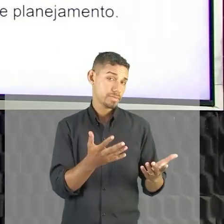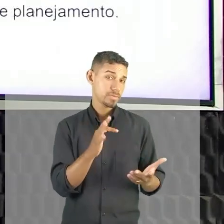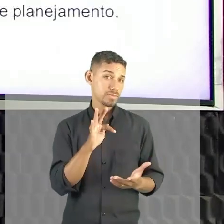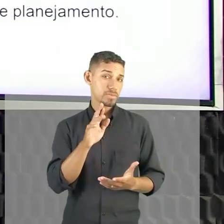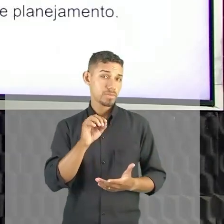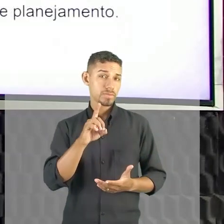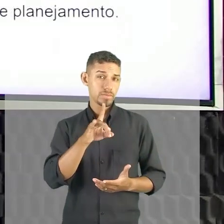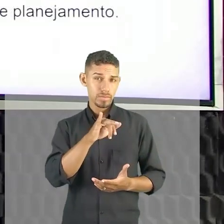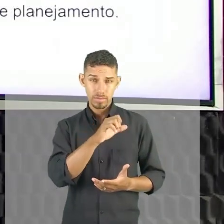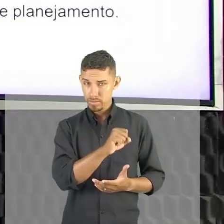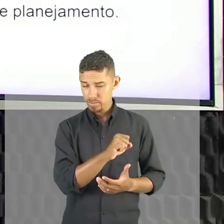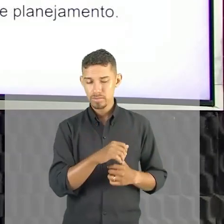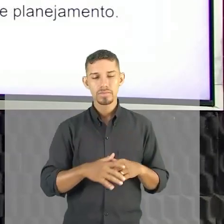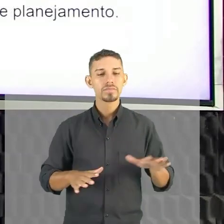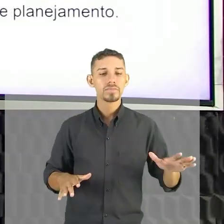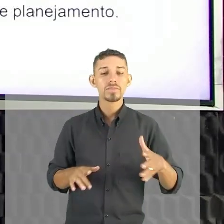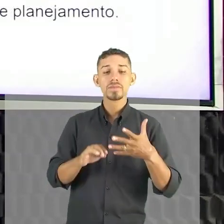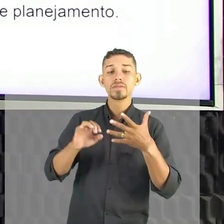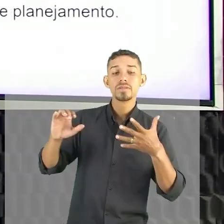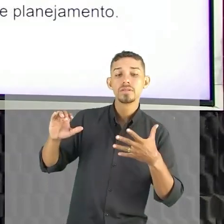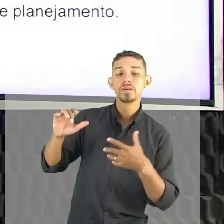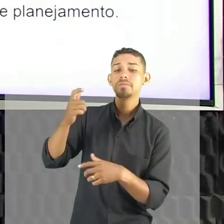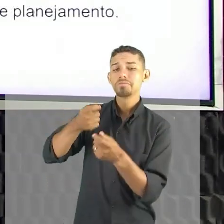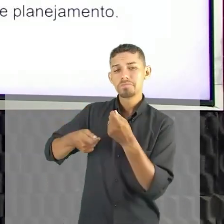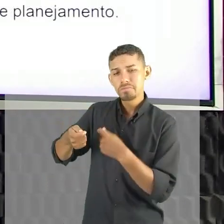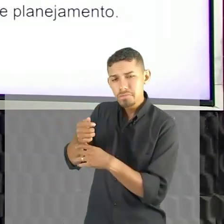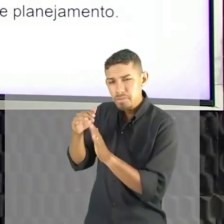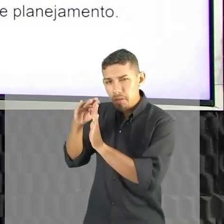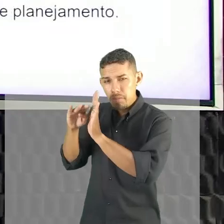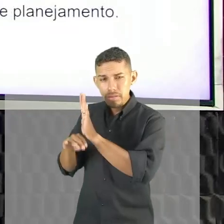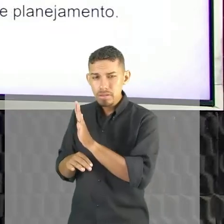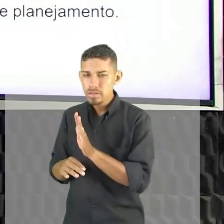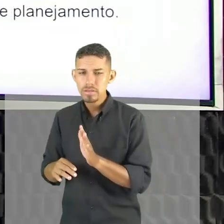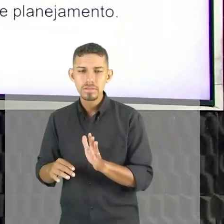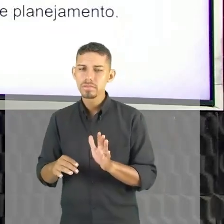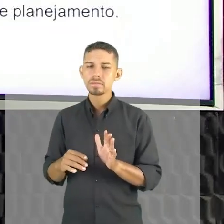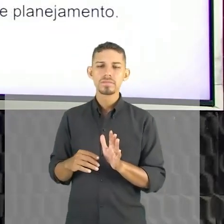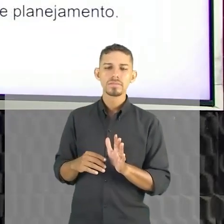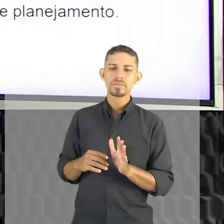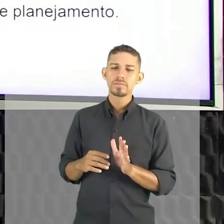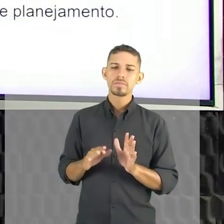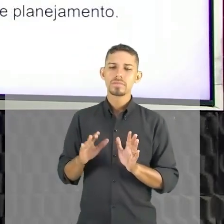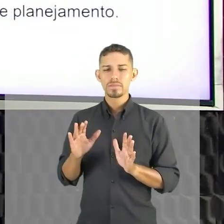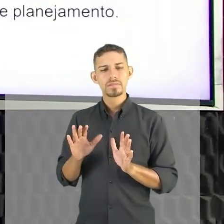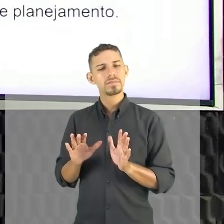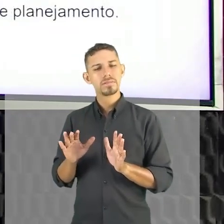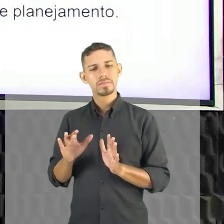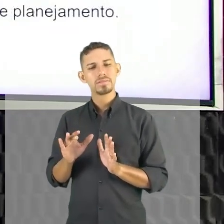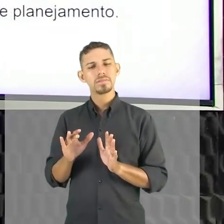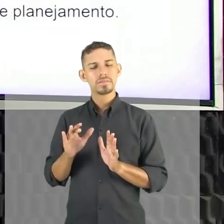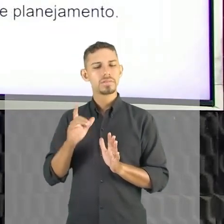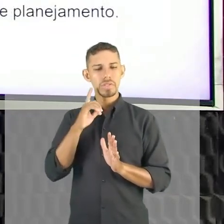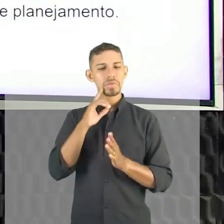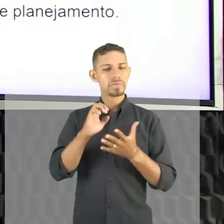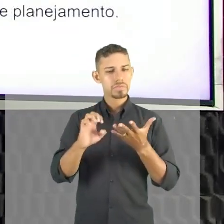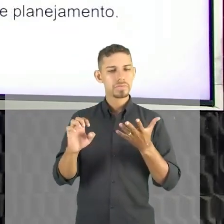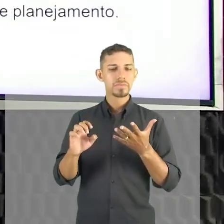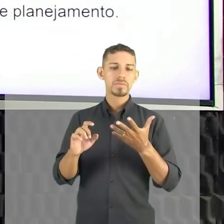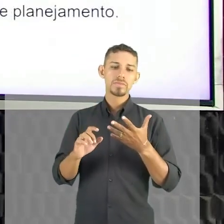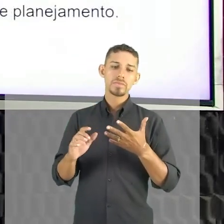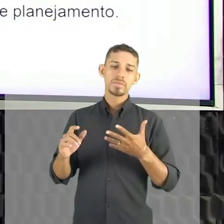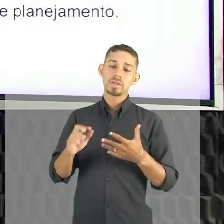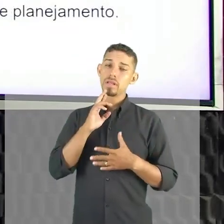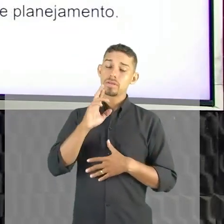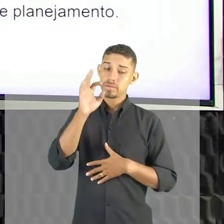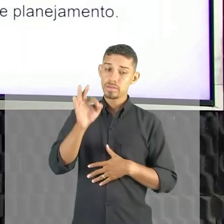Centralização das etapas de planejamento. Não tem muito a ver com esse modelo, né? Embora tenha algumas questões relacionadas ao planejamento. Então,